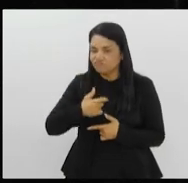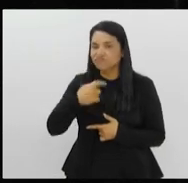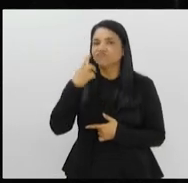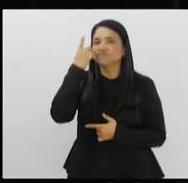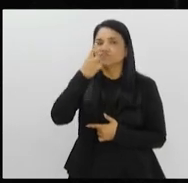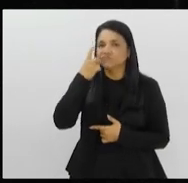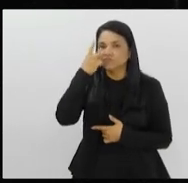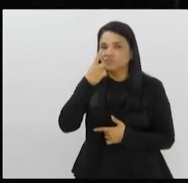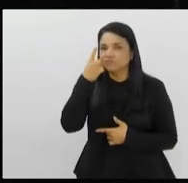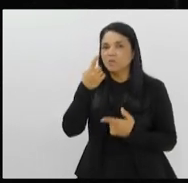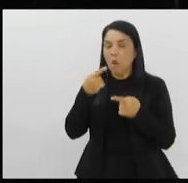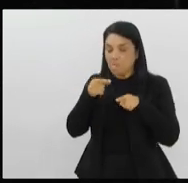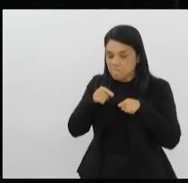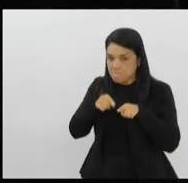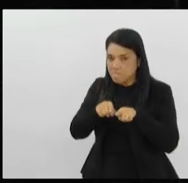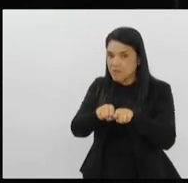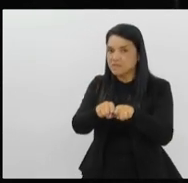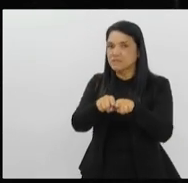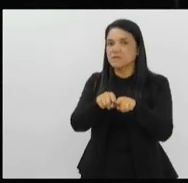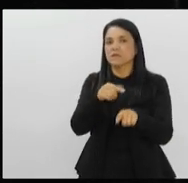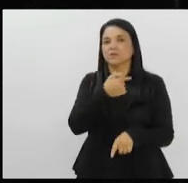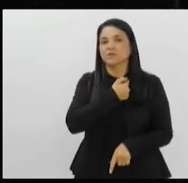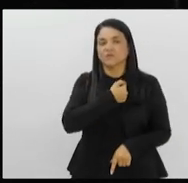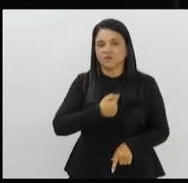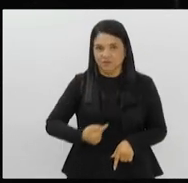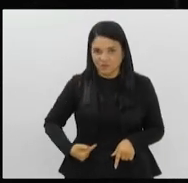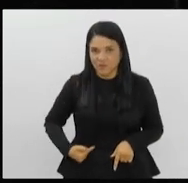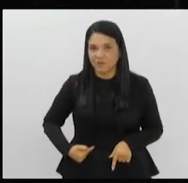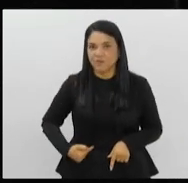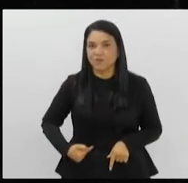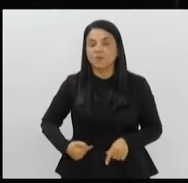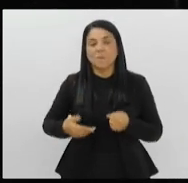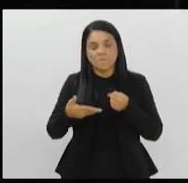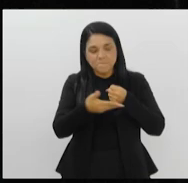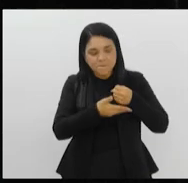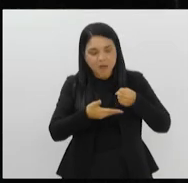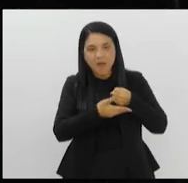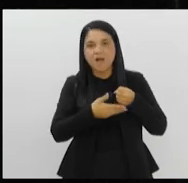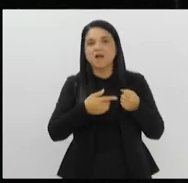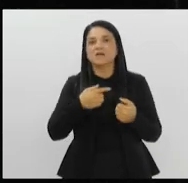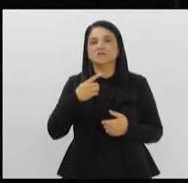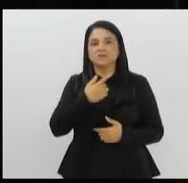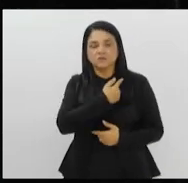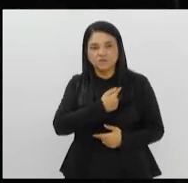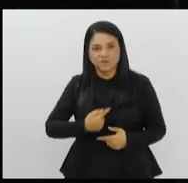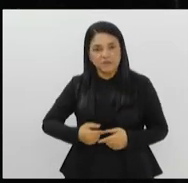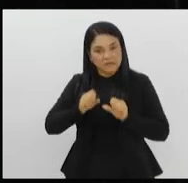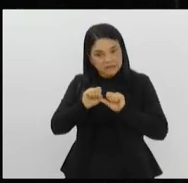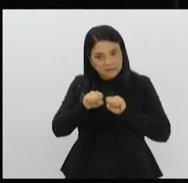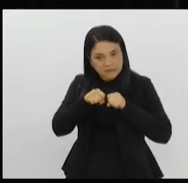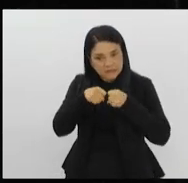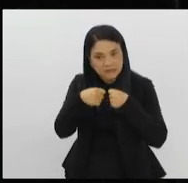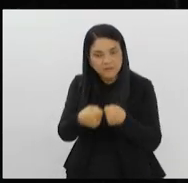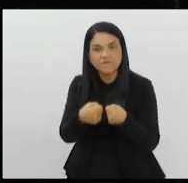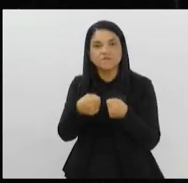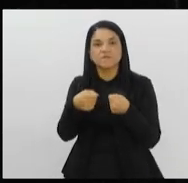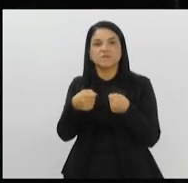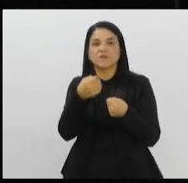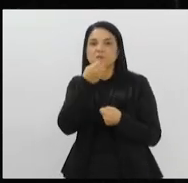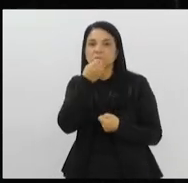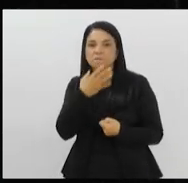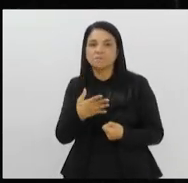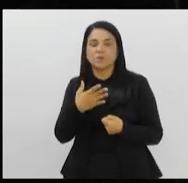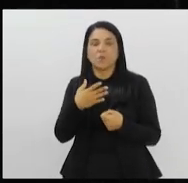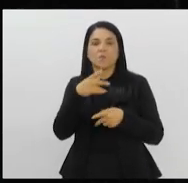deputada, né, parceira do nosso governador, base do governo, sempre em defesa daquilo que é bom